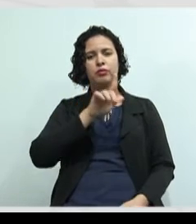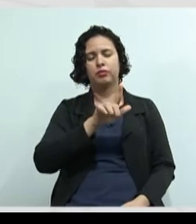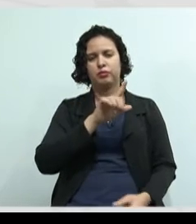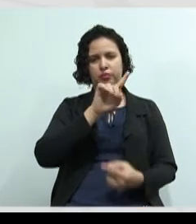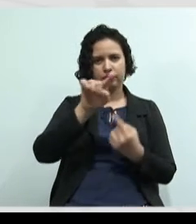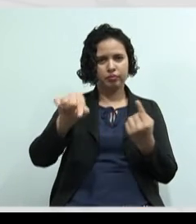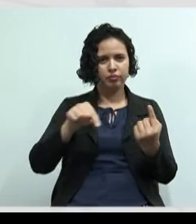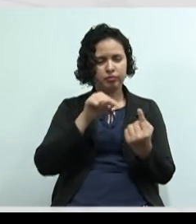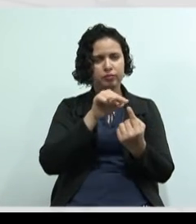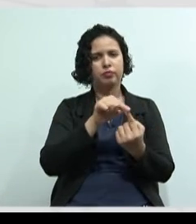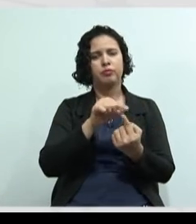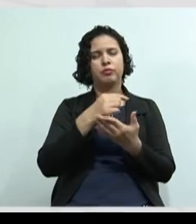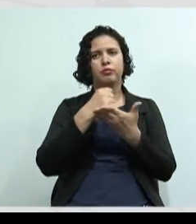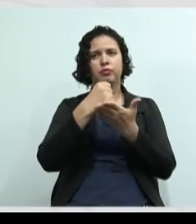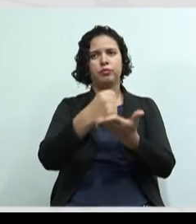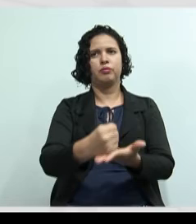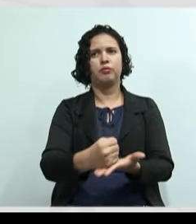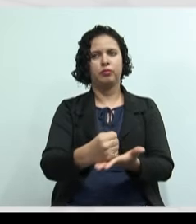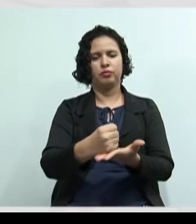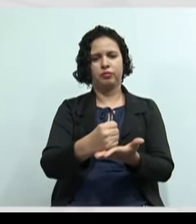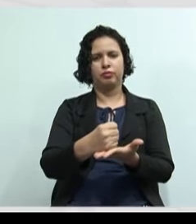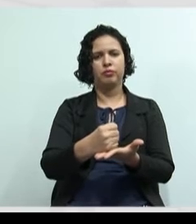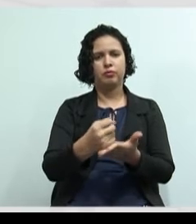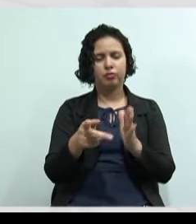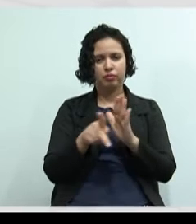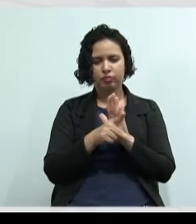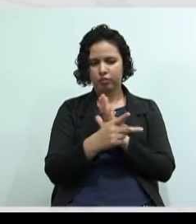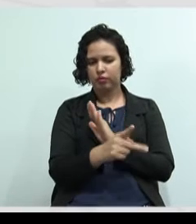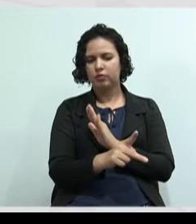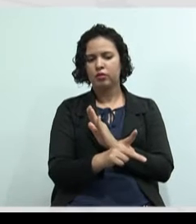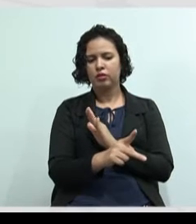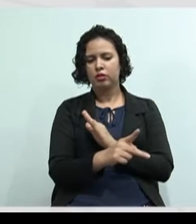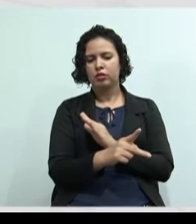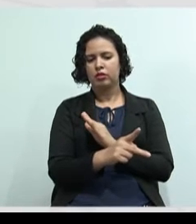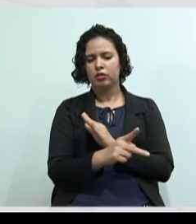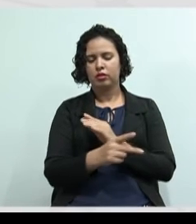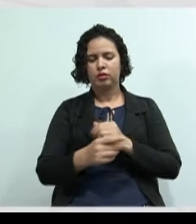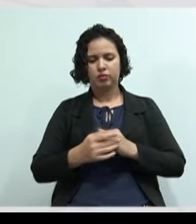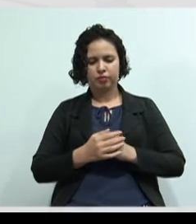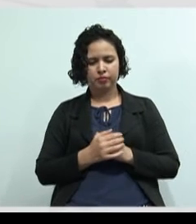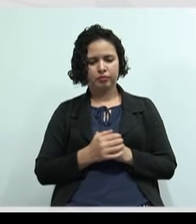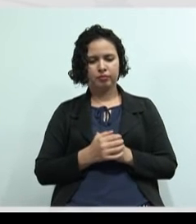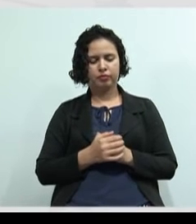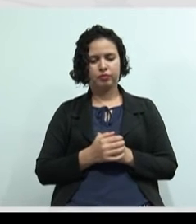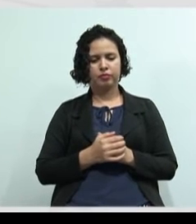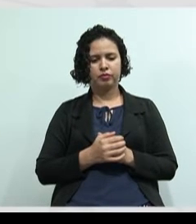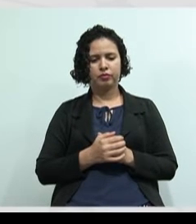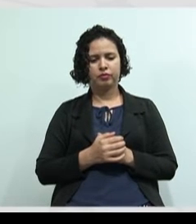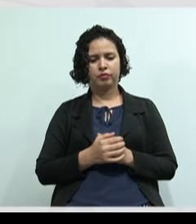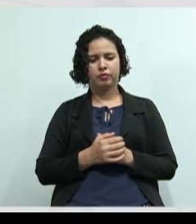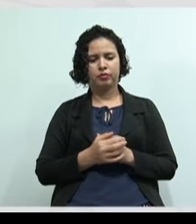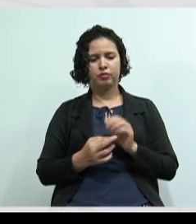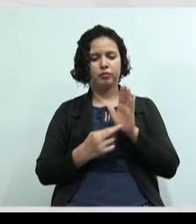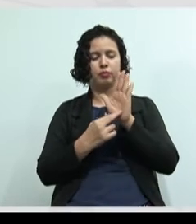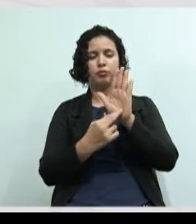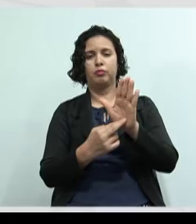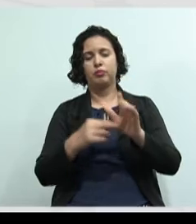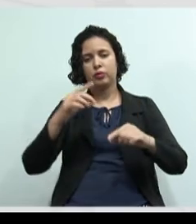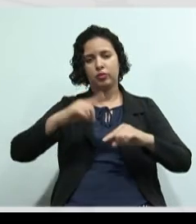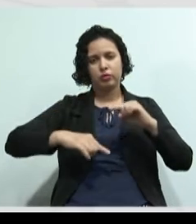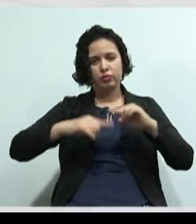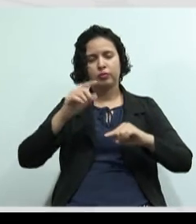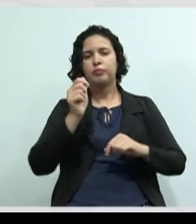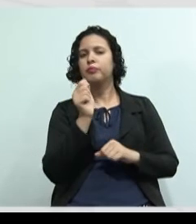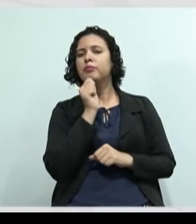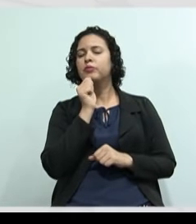esse objetivo de prestar serviços adequados, tá? Quando eu alcançá-lo, eu vou ter condições de apresentar produtos sem